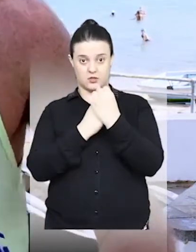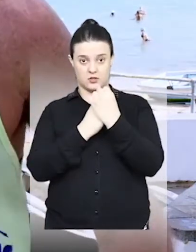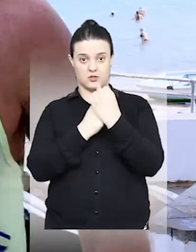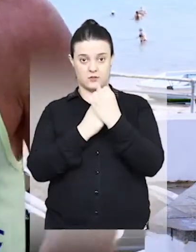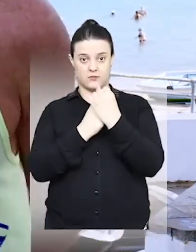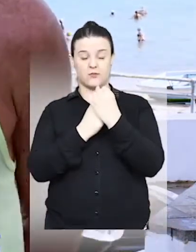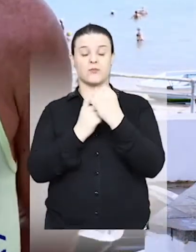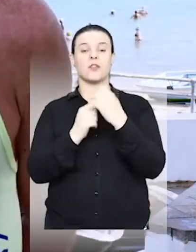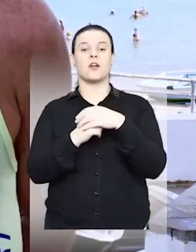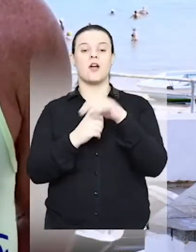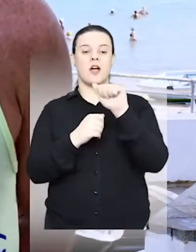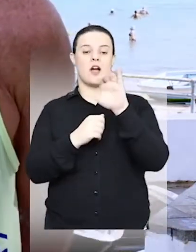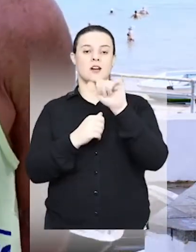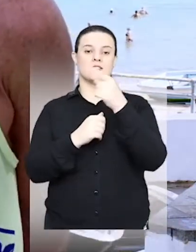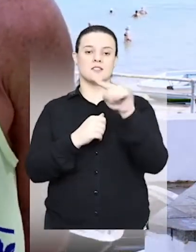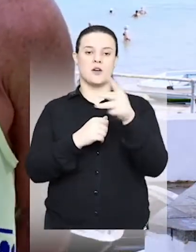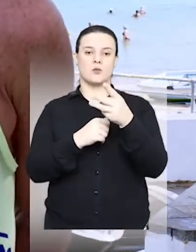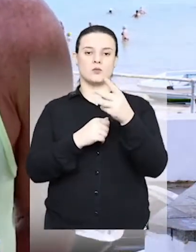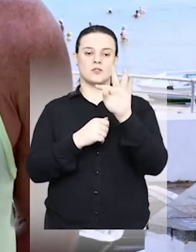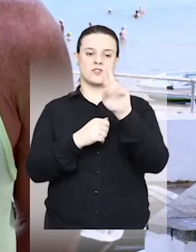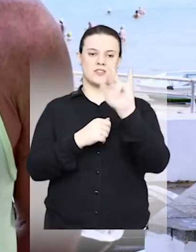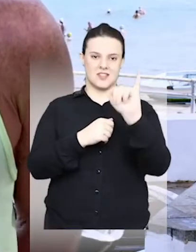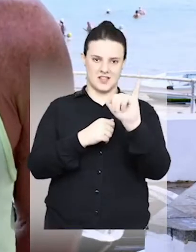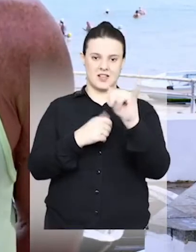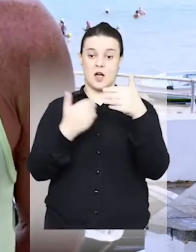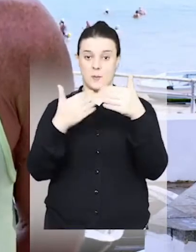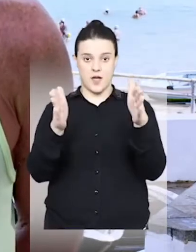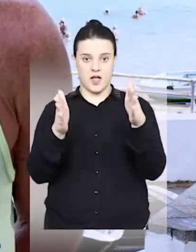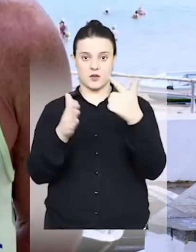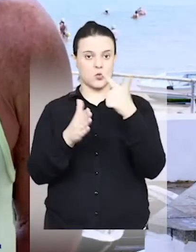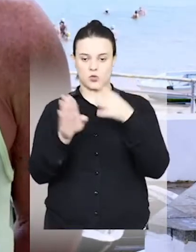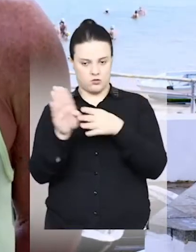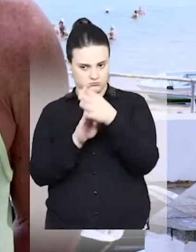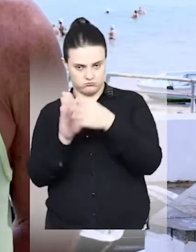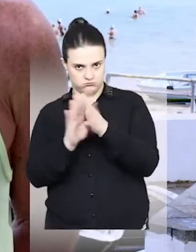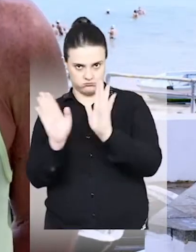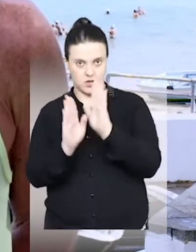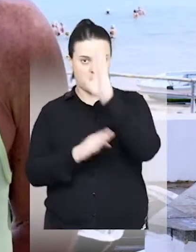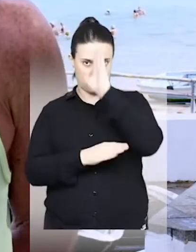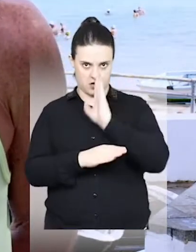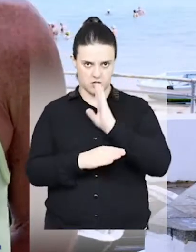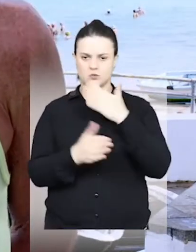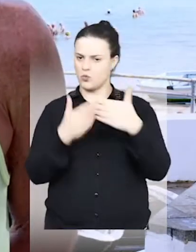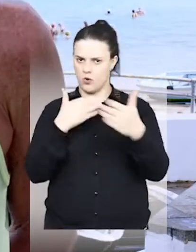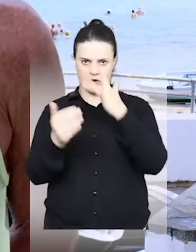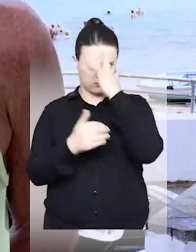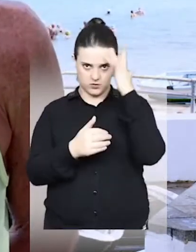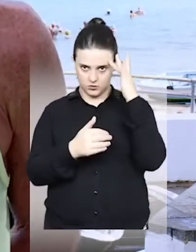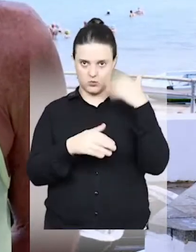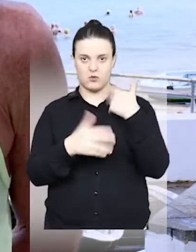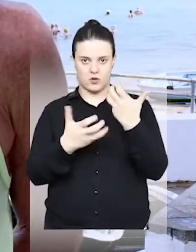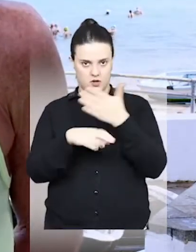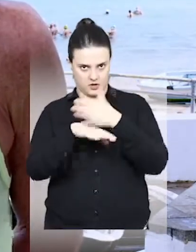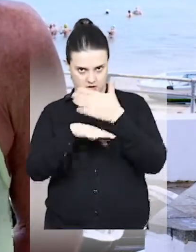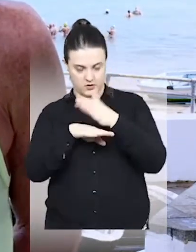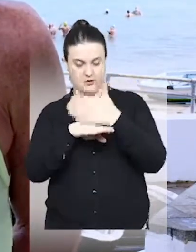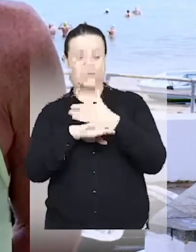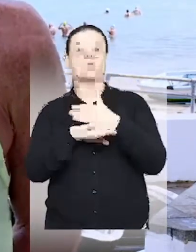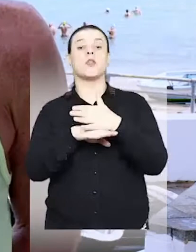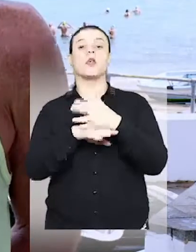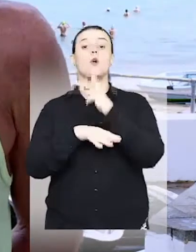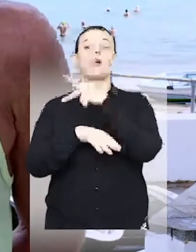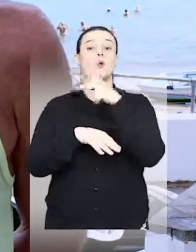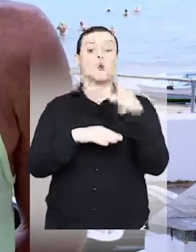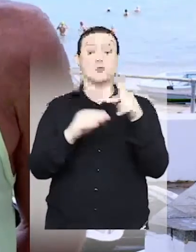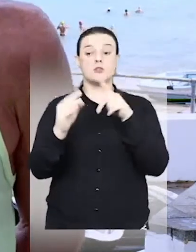social Ação Tri, que é um projeto aberto, não é uma assessoria, é gratuito para quem quiser treinar.